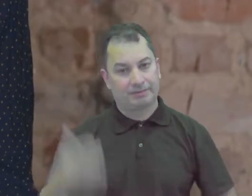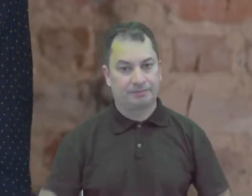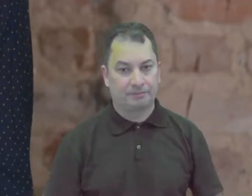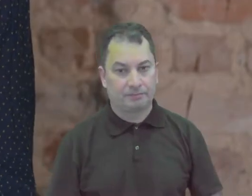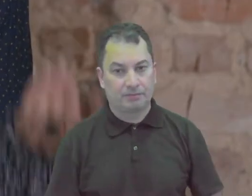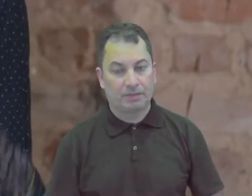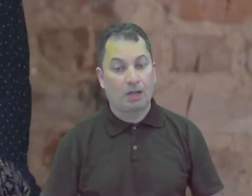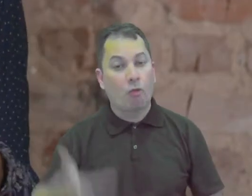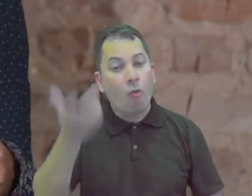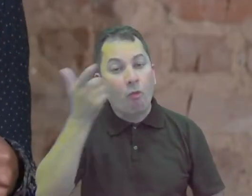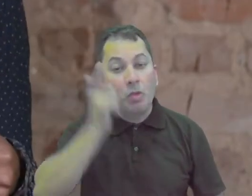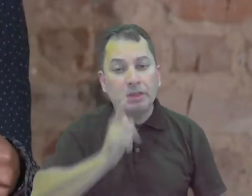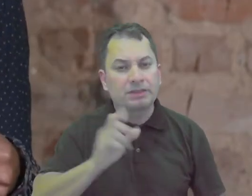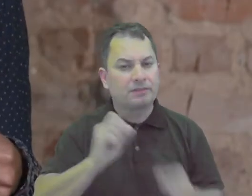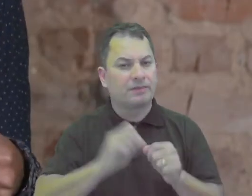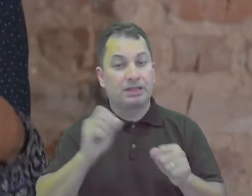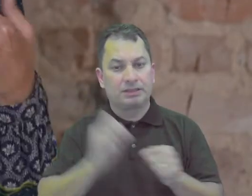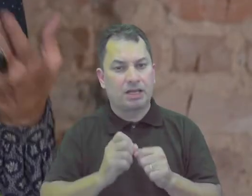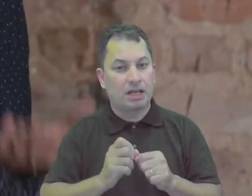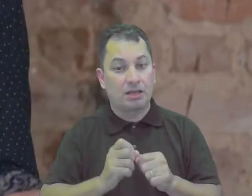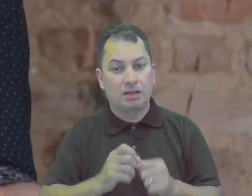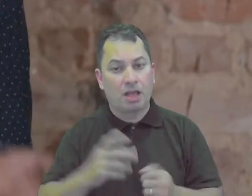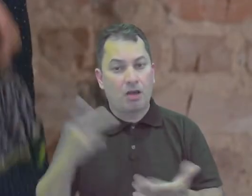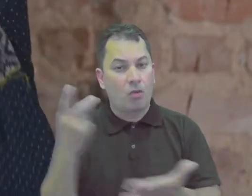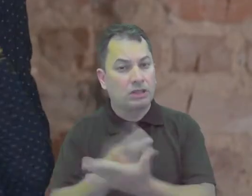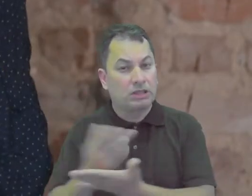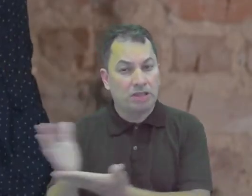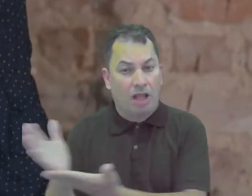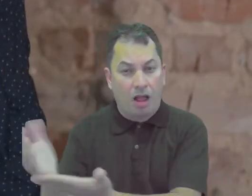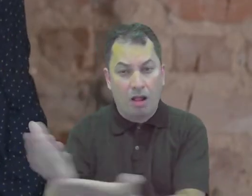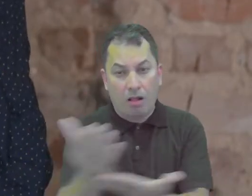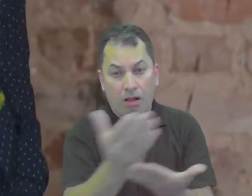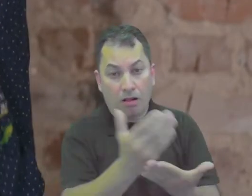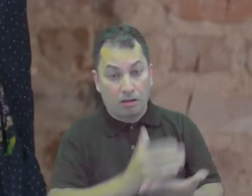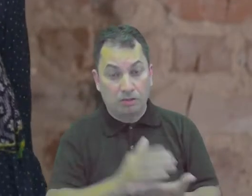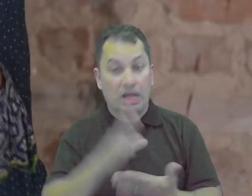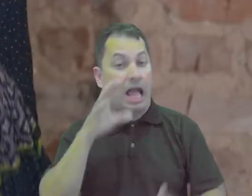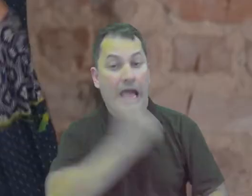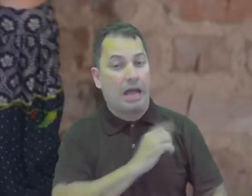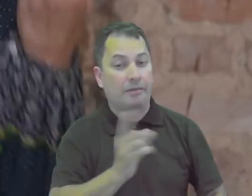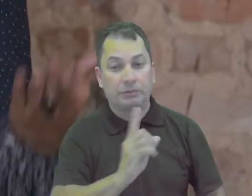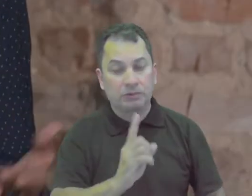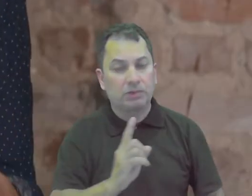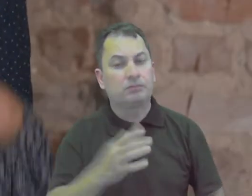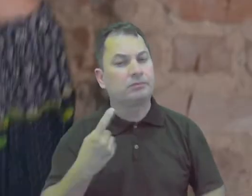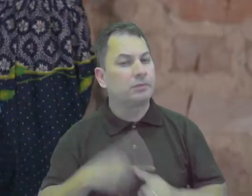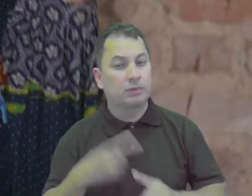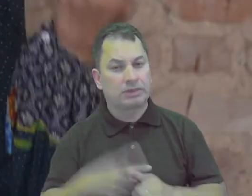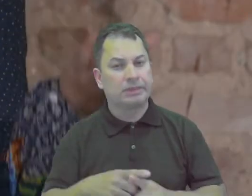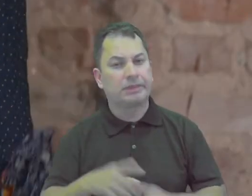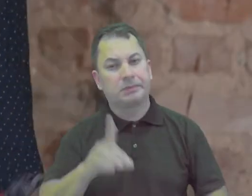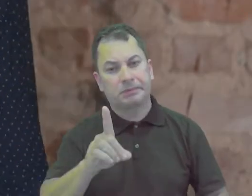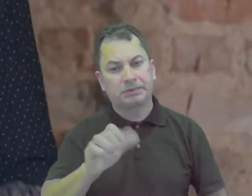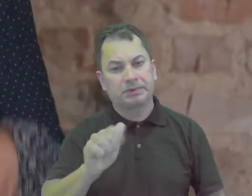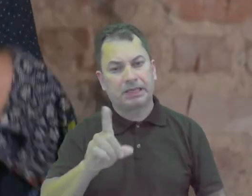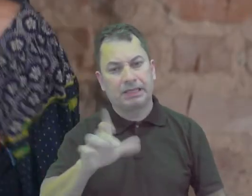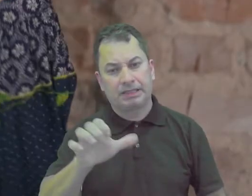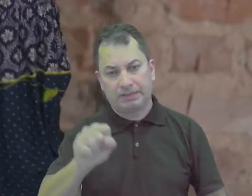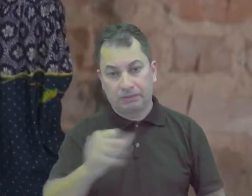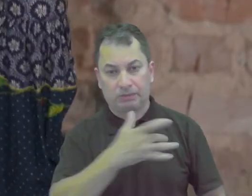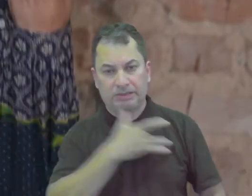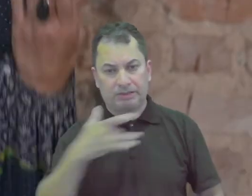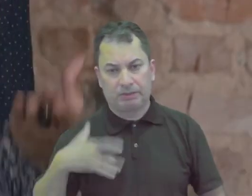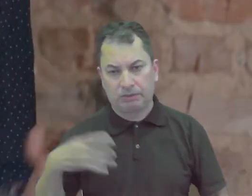essa atualização tão rápida, né, com os dados de saúde, né, porque os dados de saúde eles precisam ser